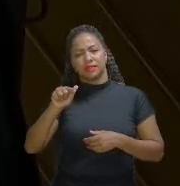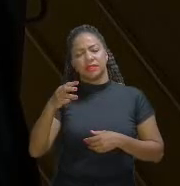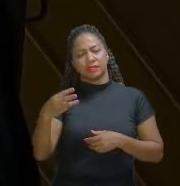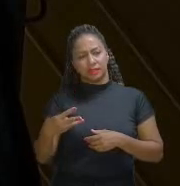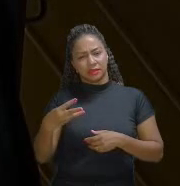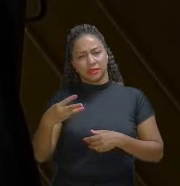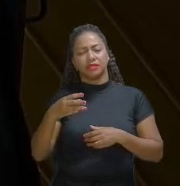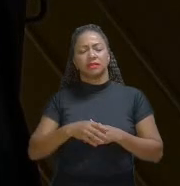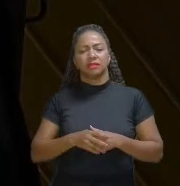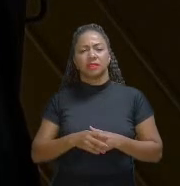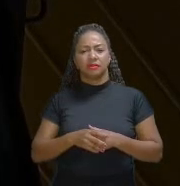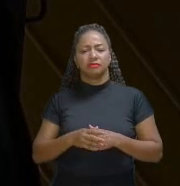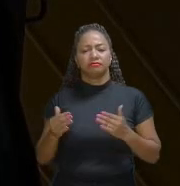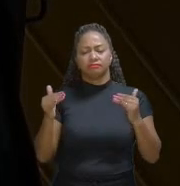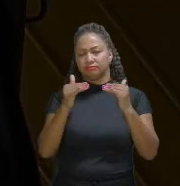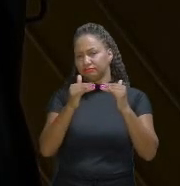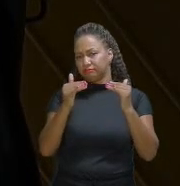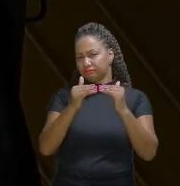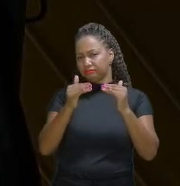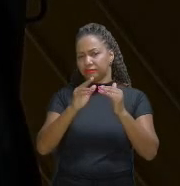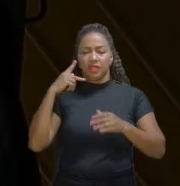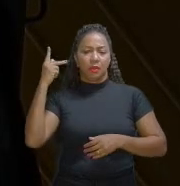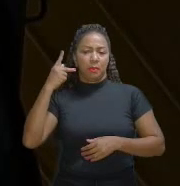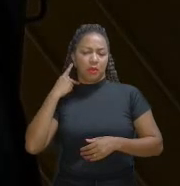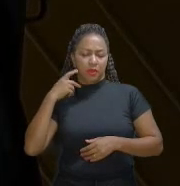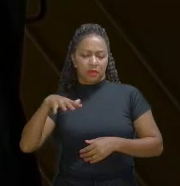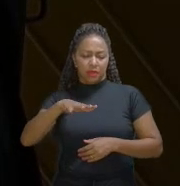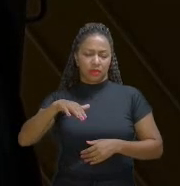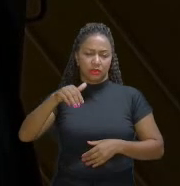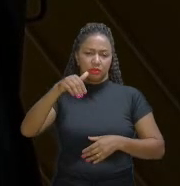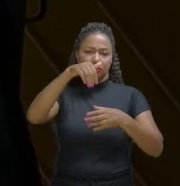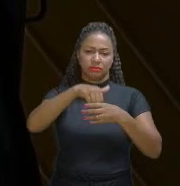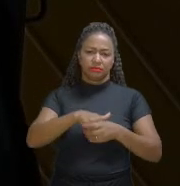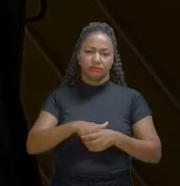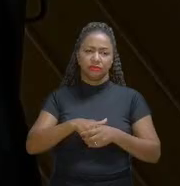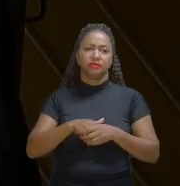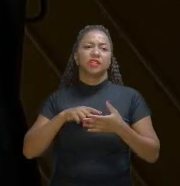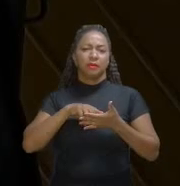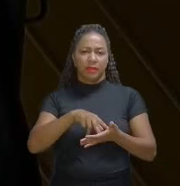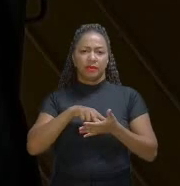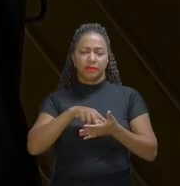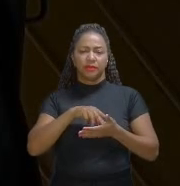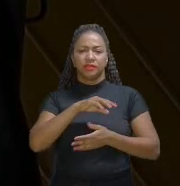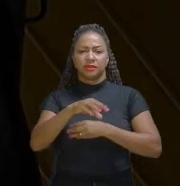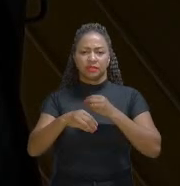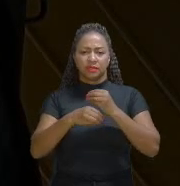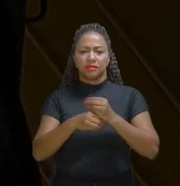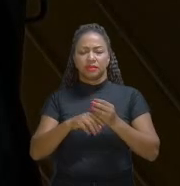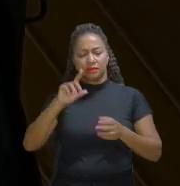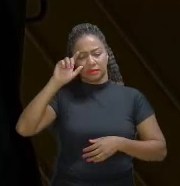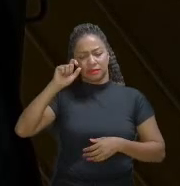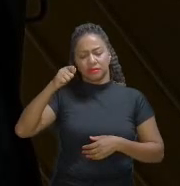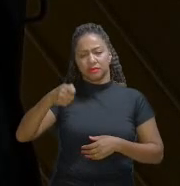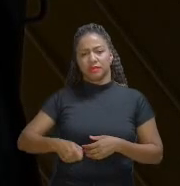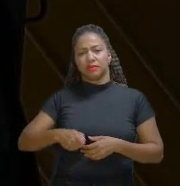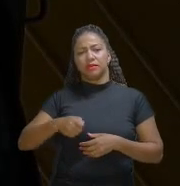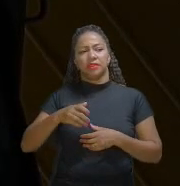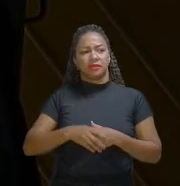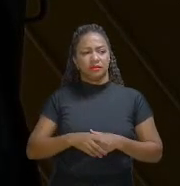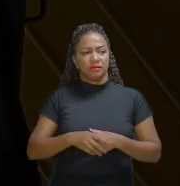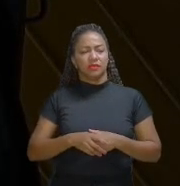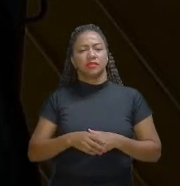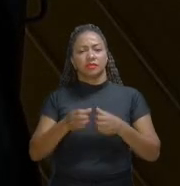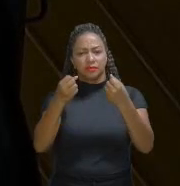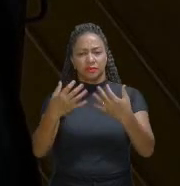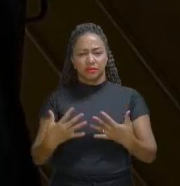qual, em consonância com o parecer da Procuradoria Regional Eleitoral, deve ser mantida integralmente a sentença de primeiro grau. Ante